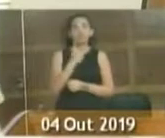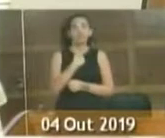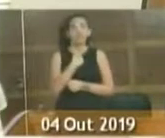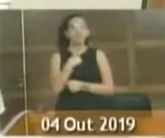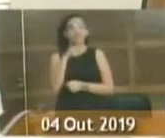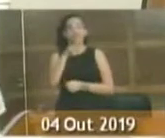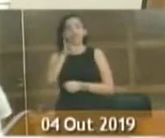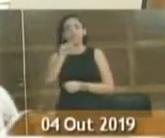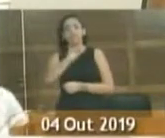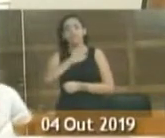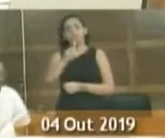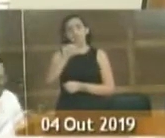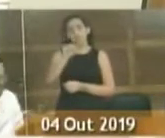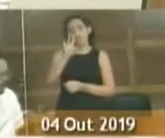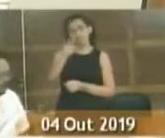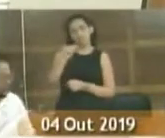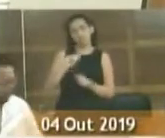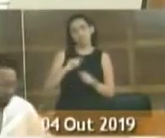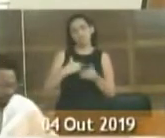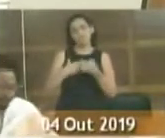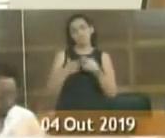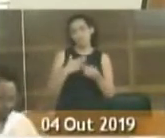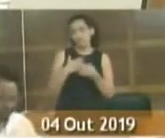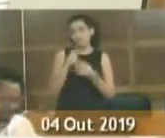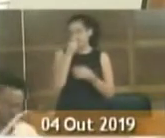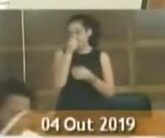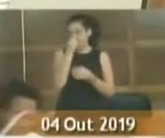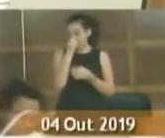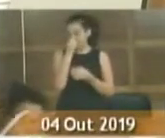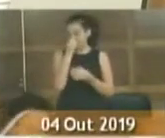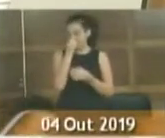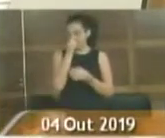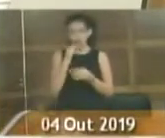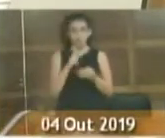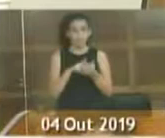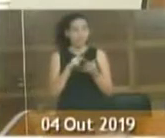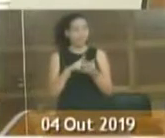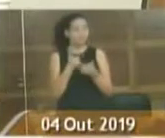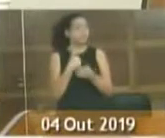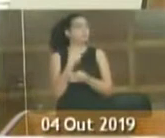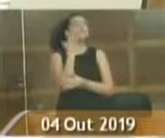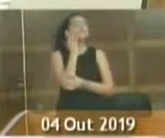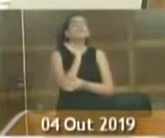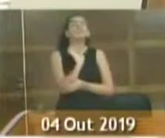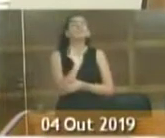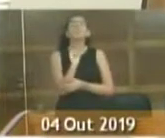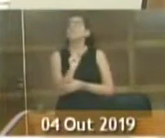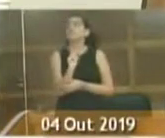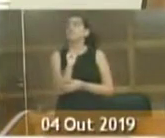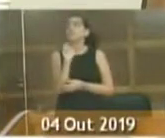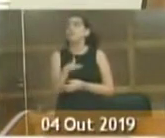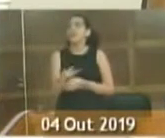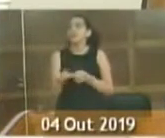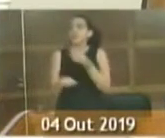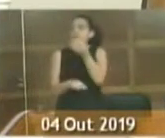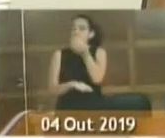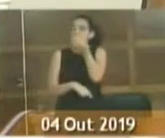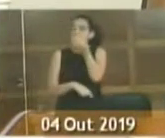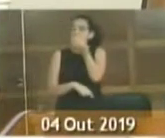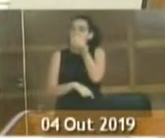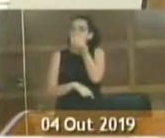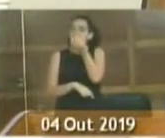vira-latas, mas eu nem ligava. Na verdade, eu nem sabia o que era isso. O que